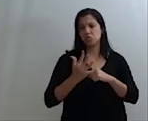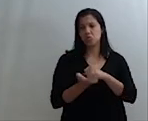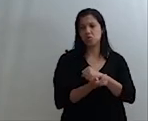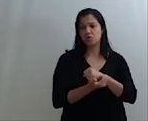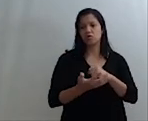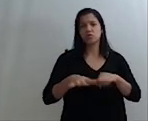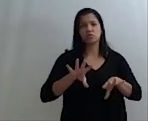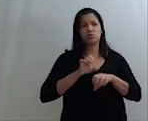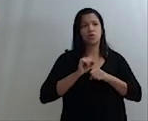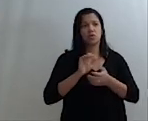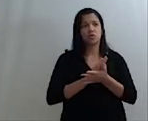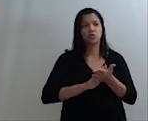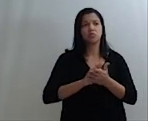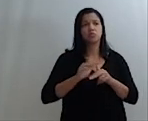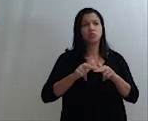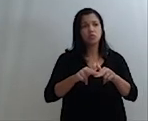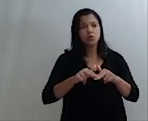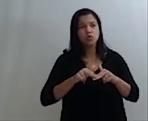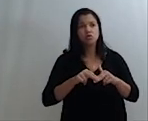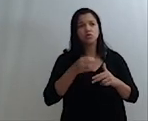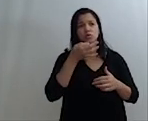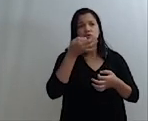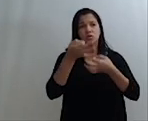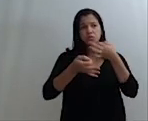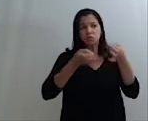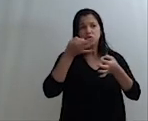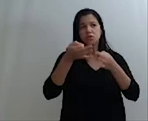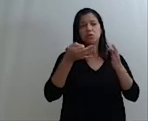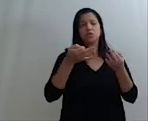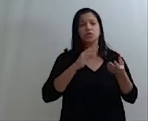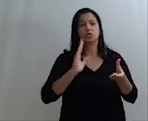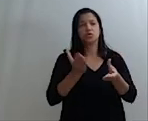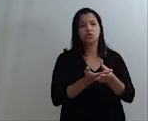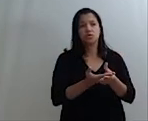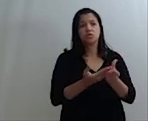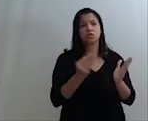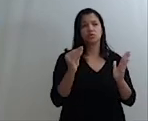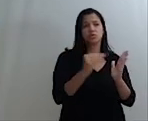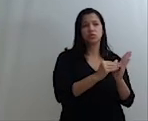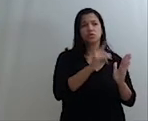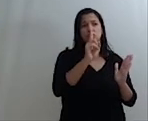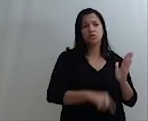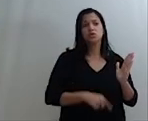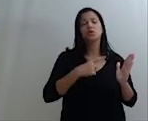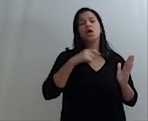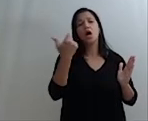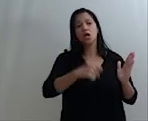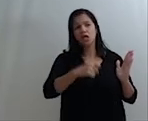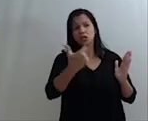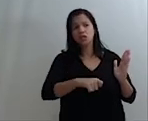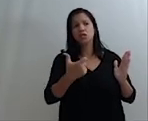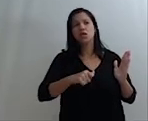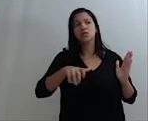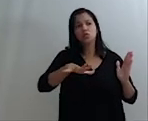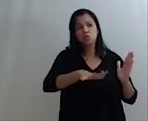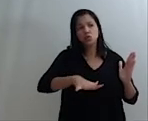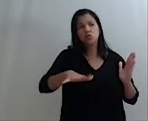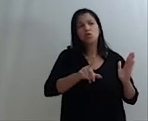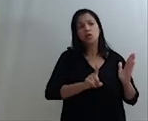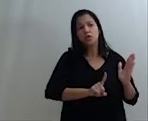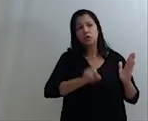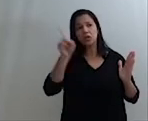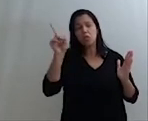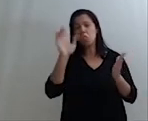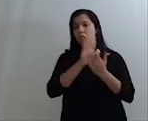informações Por conseguinte os argumentos trazidos em impetração no caso particular foram corretamente analisados no origem e os fundamentos lá exarados não